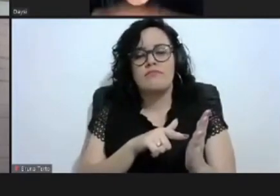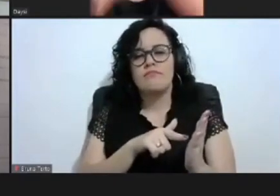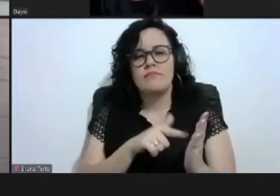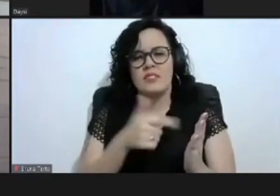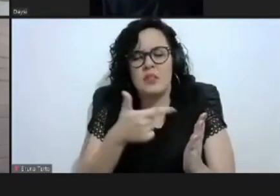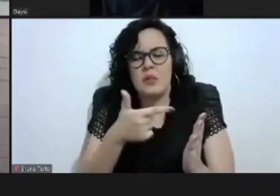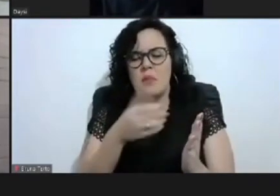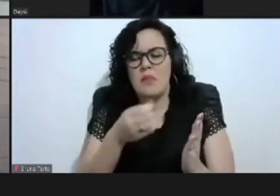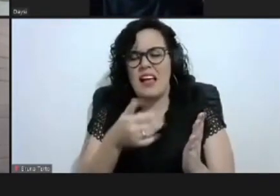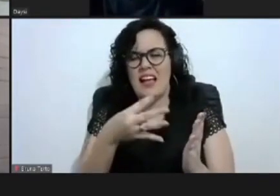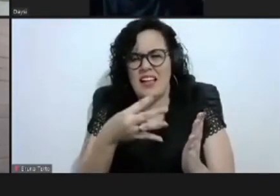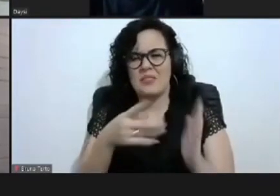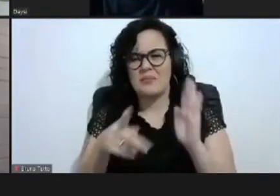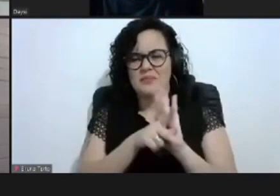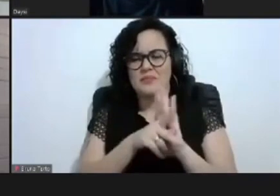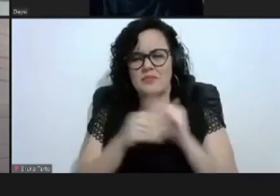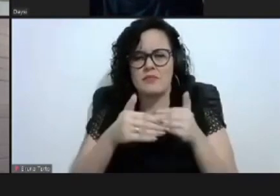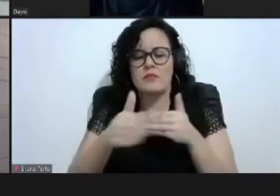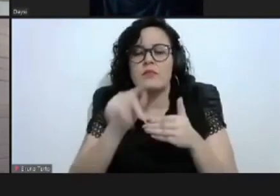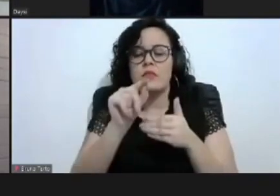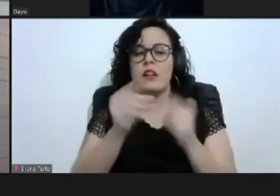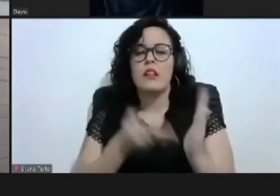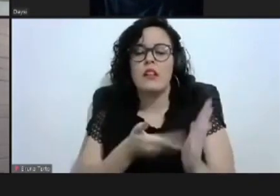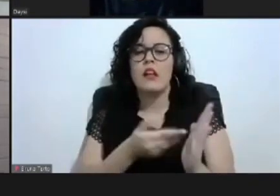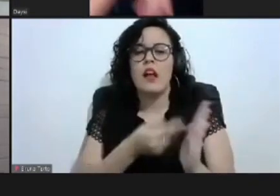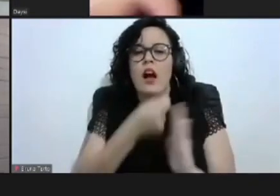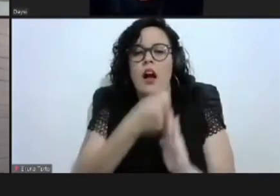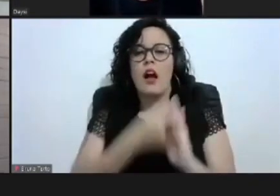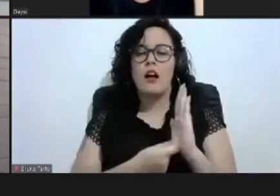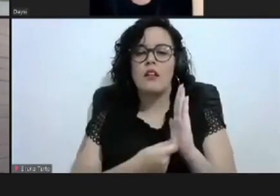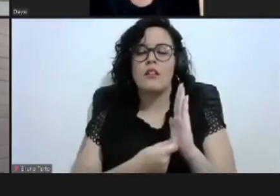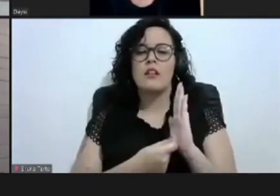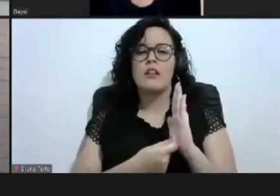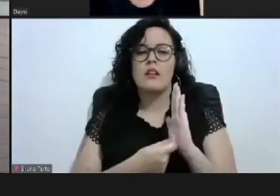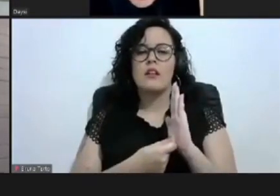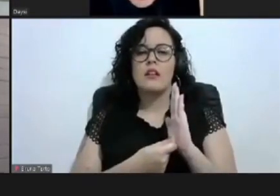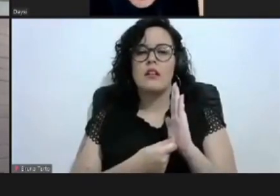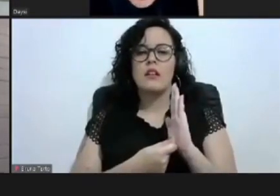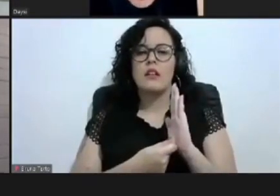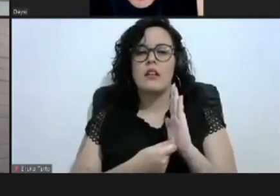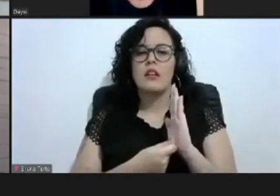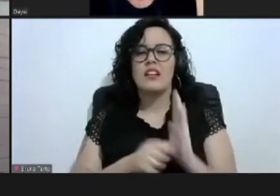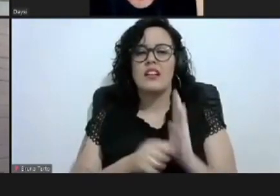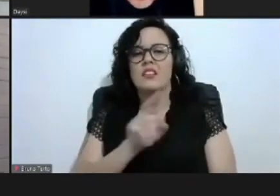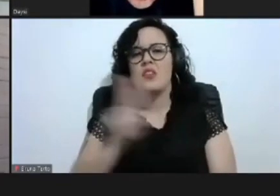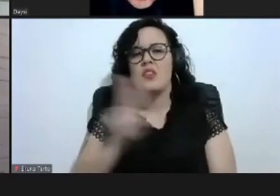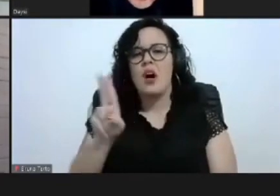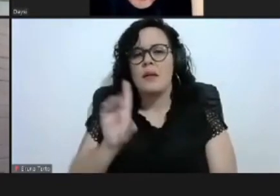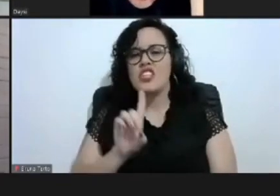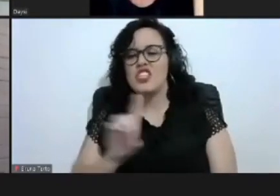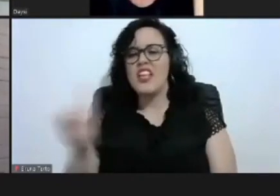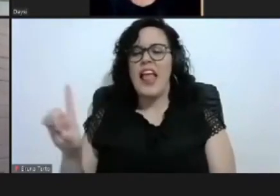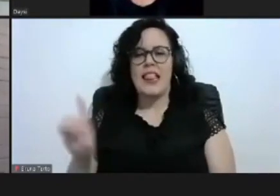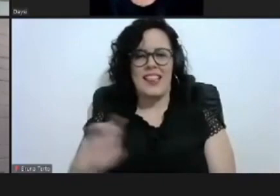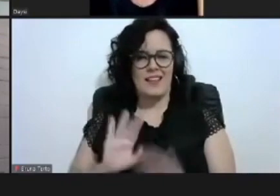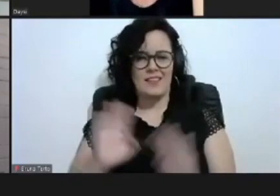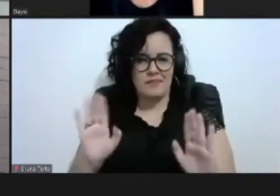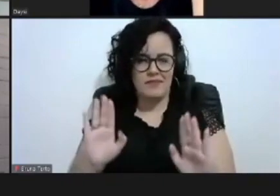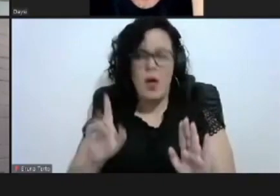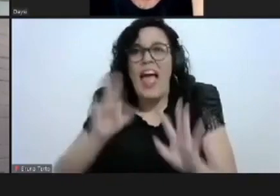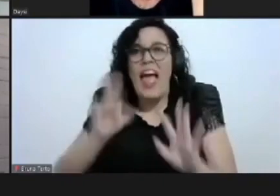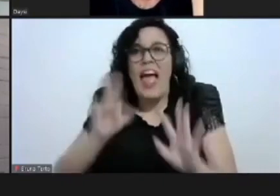de 2014 para frente, que eram esses autores identificados com essa nova direita, para a gente generalizar,